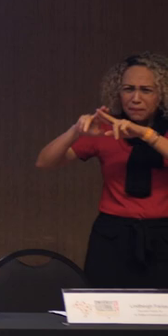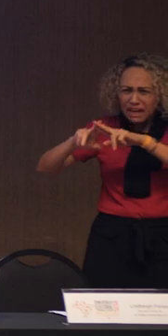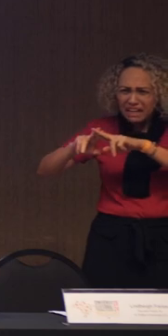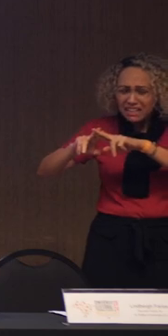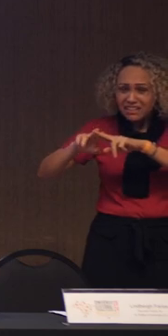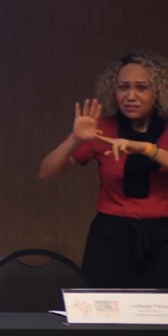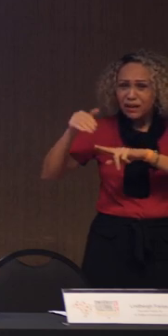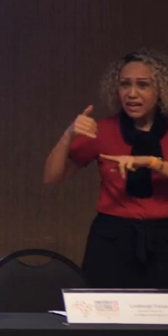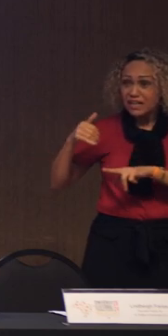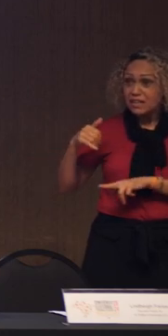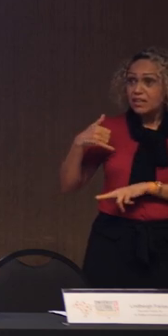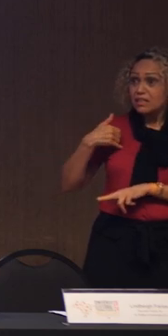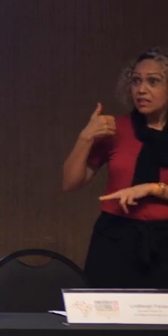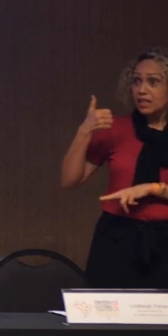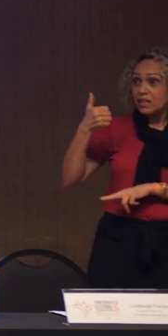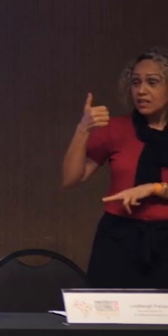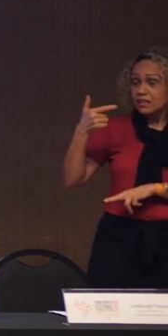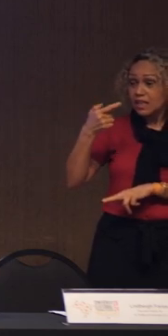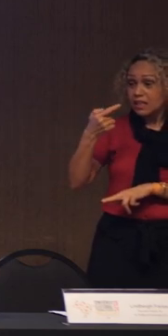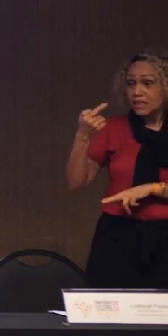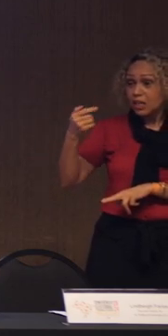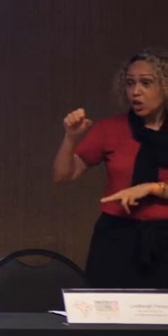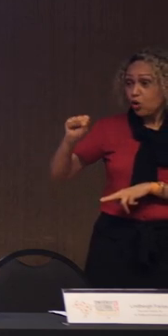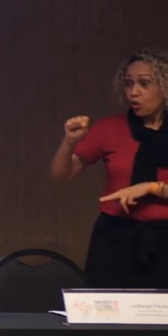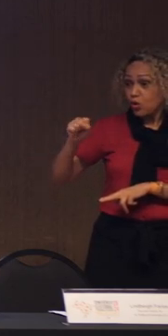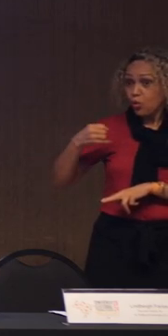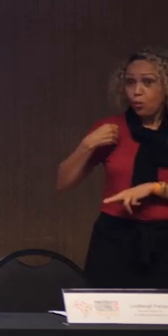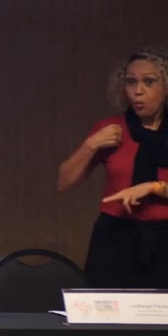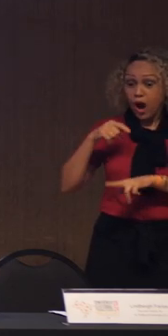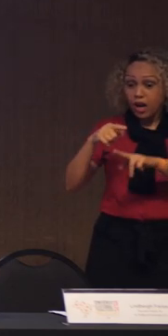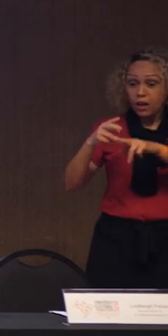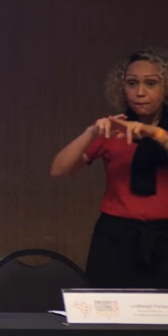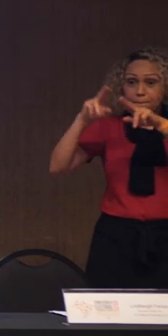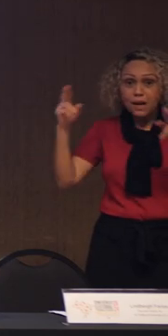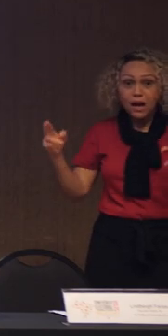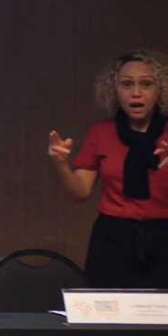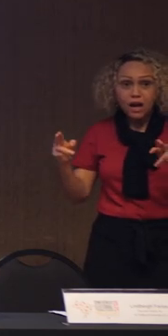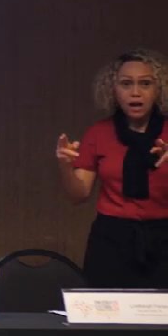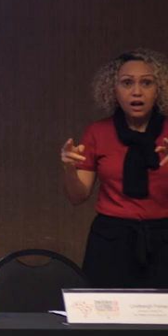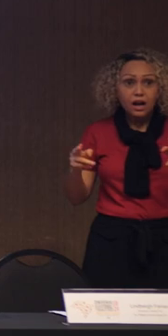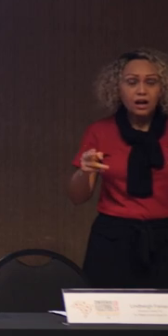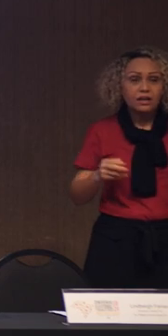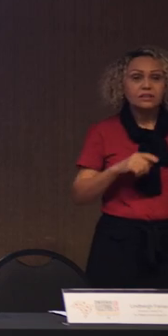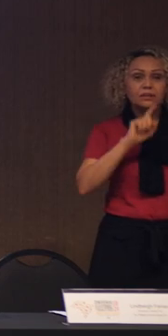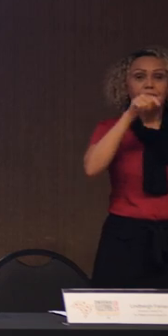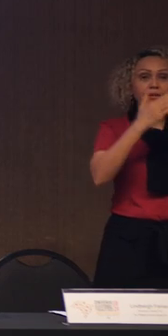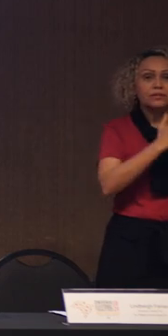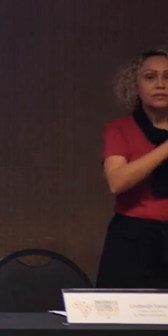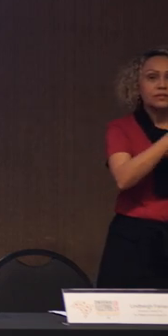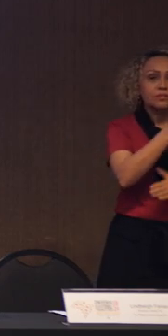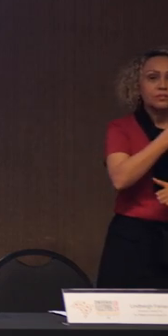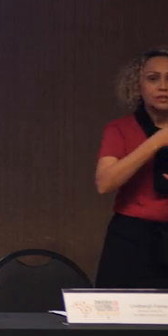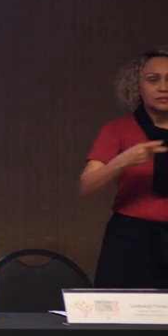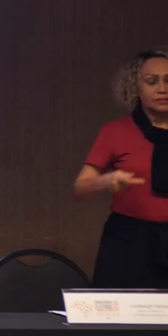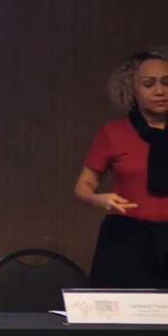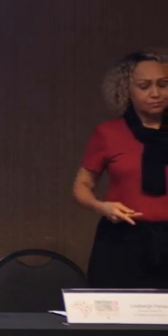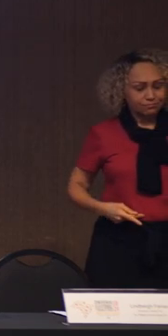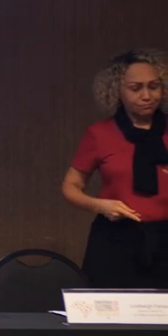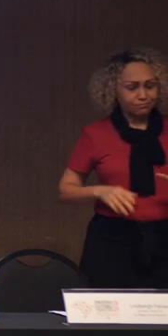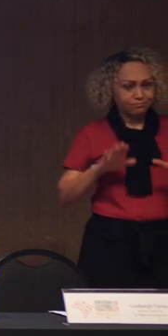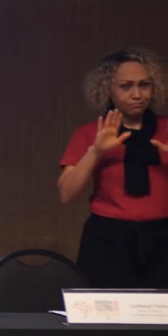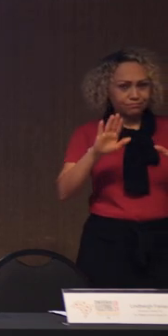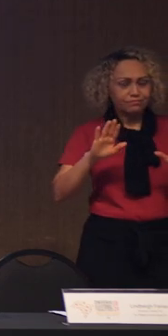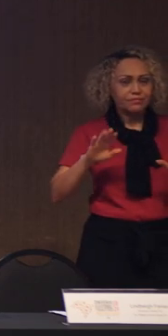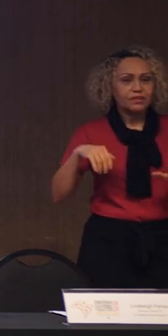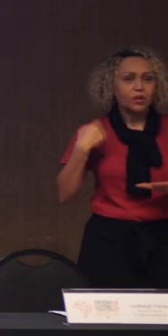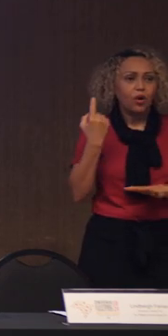e os jovens que estarão aí construindo um Brasil sob a perspectiva do Lula. Mas agora nós precisamos, como